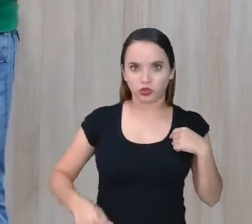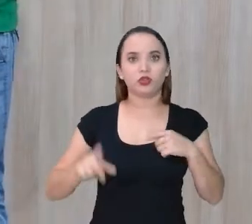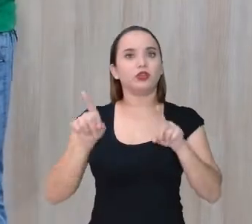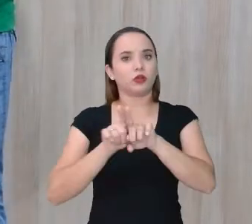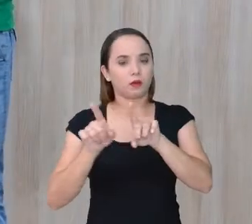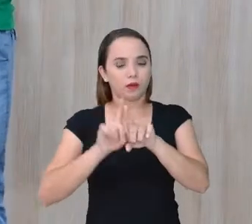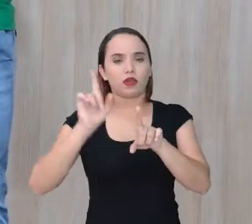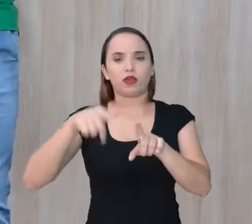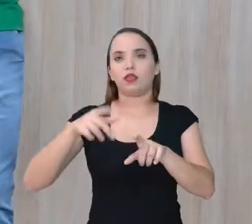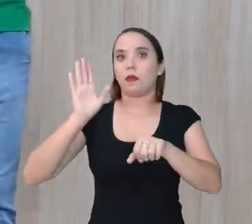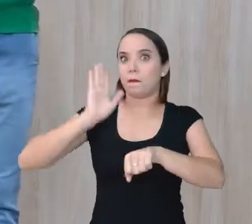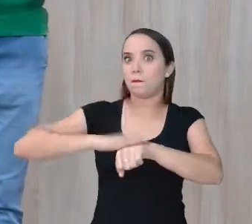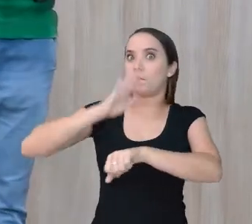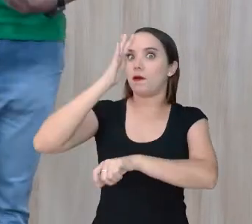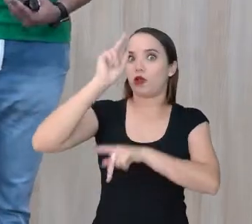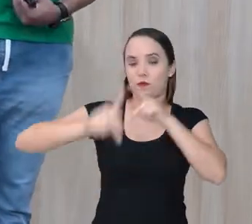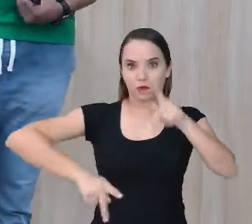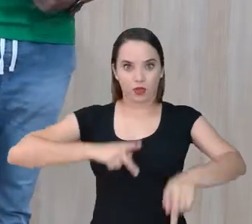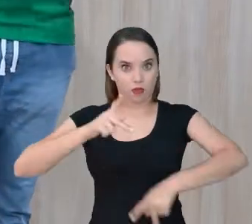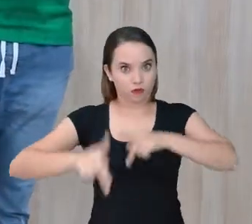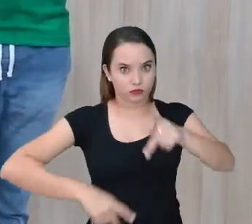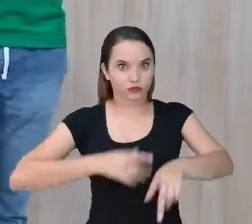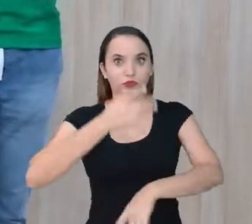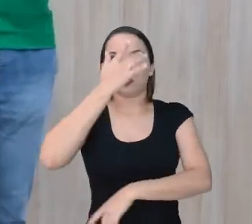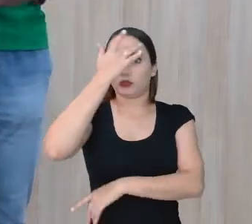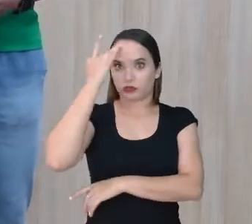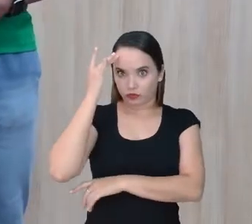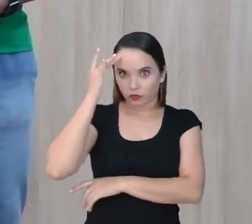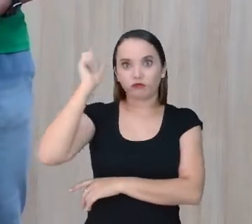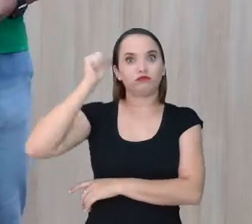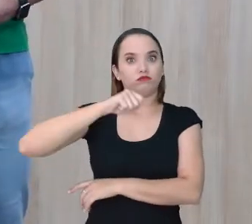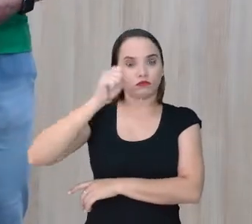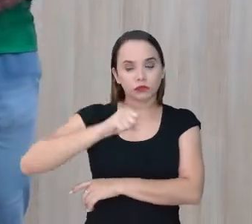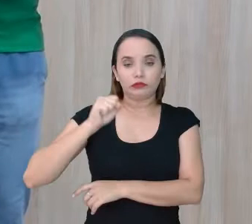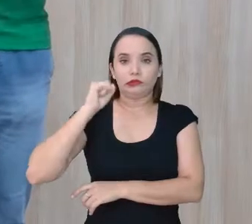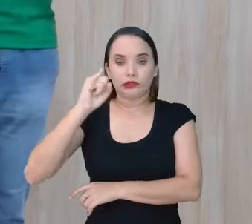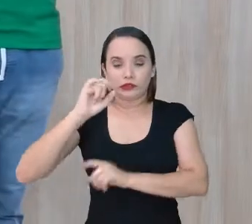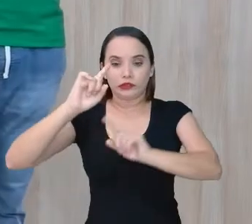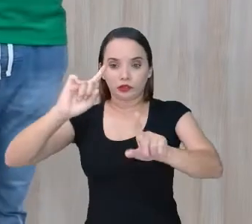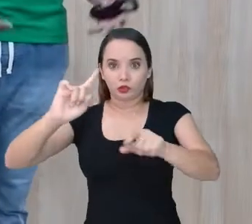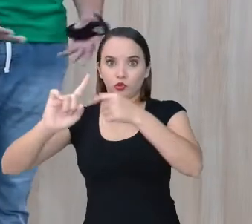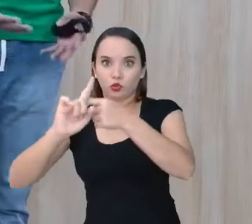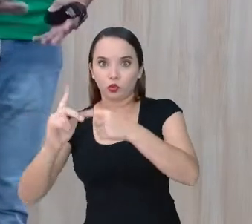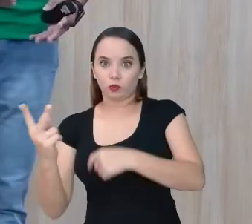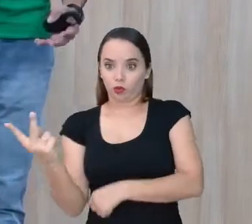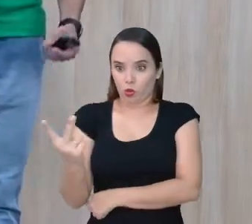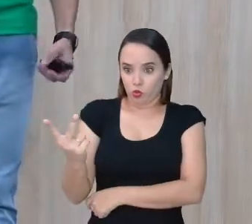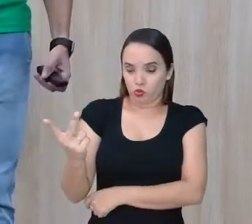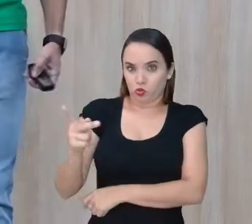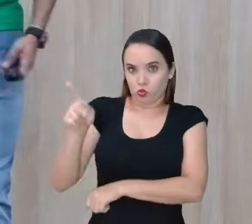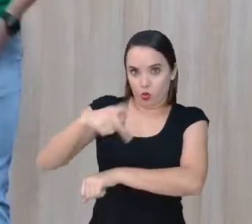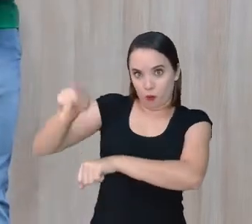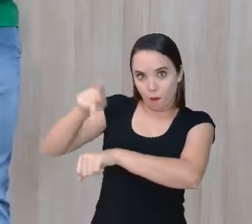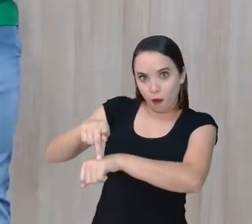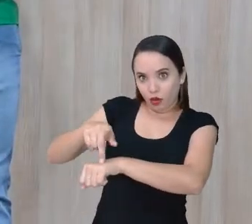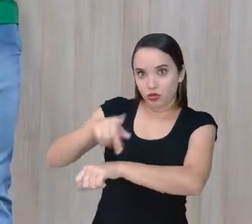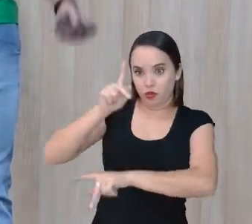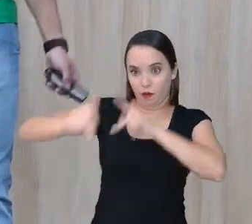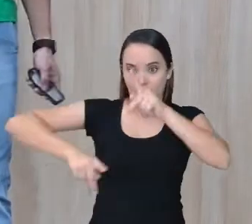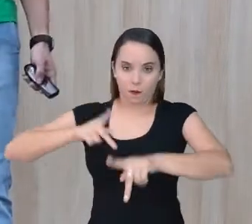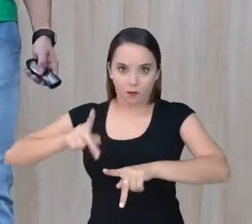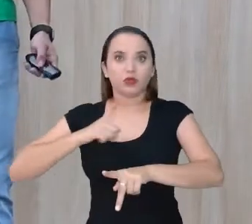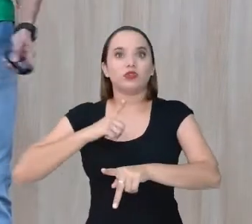Se a gente somar a população da China com a população da Índia, dá quase 33%, né, da